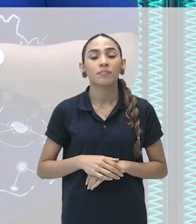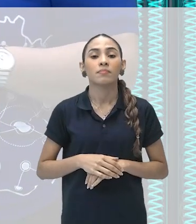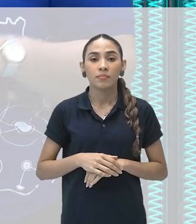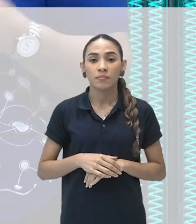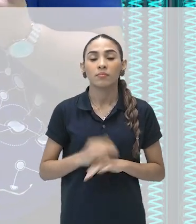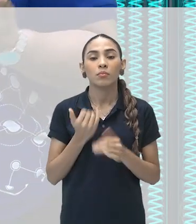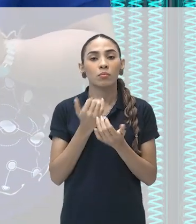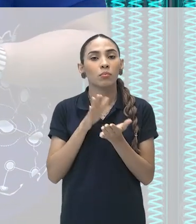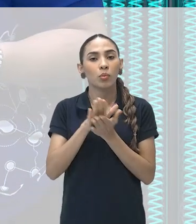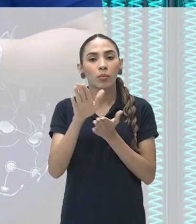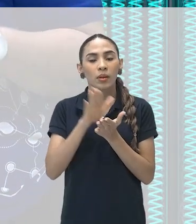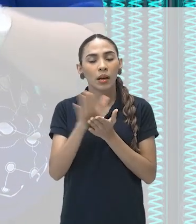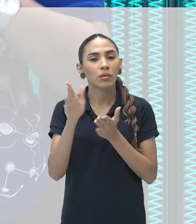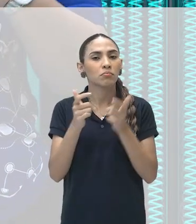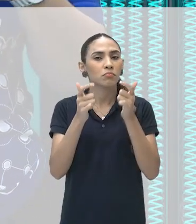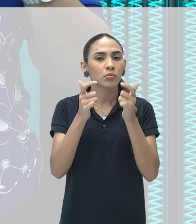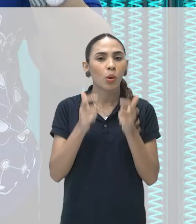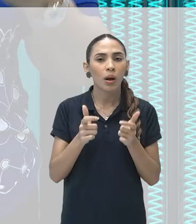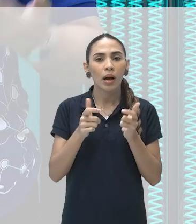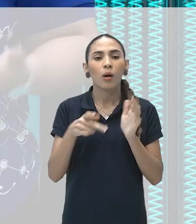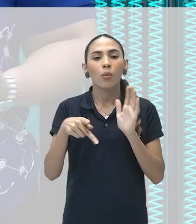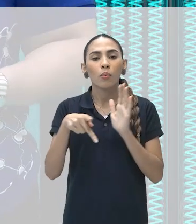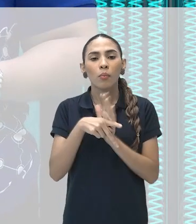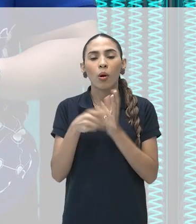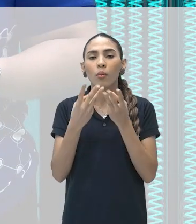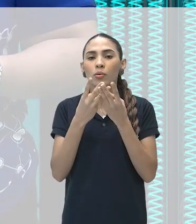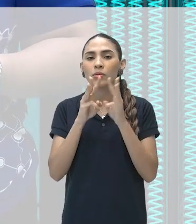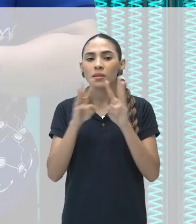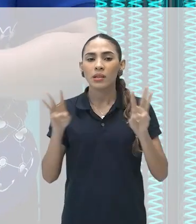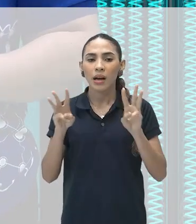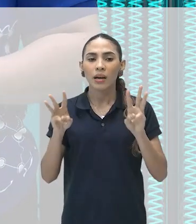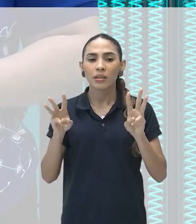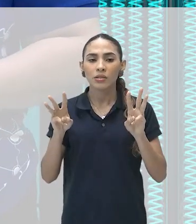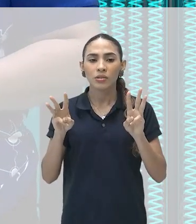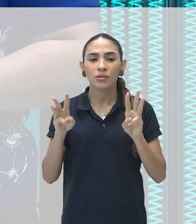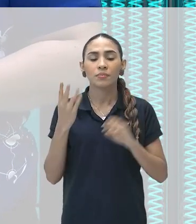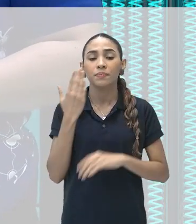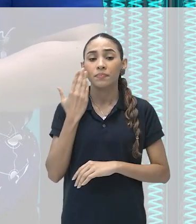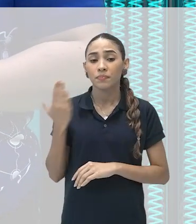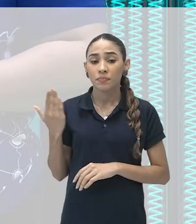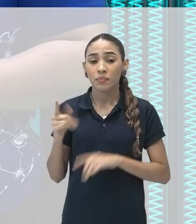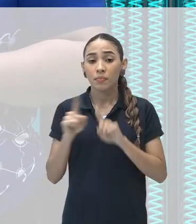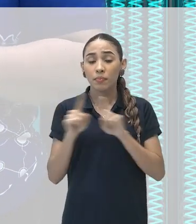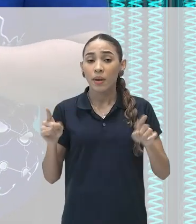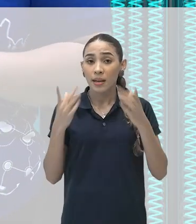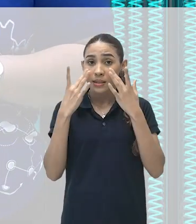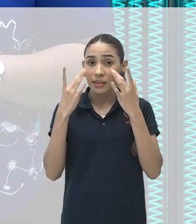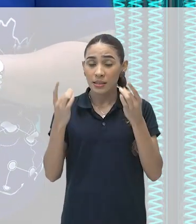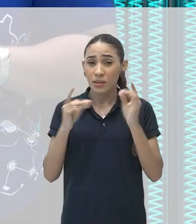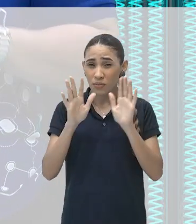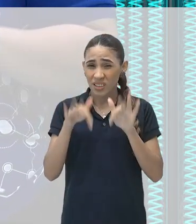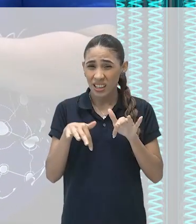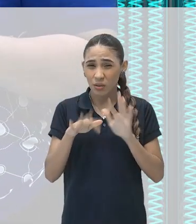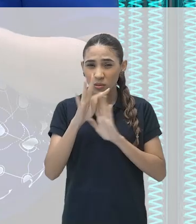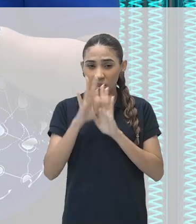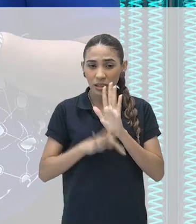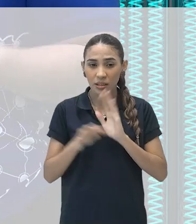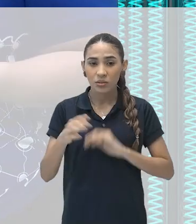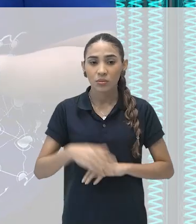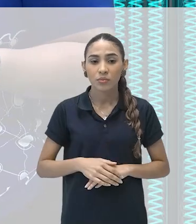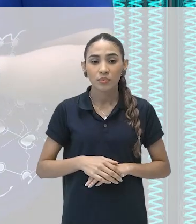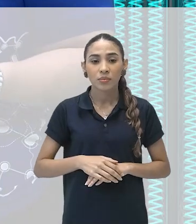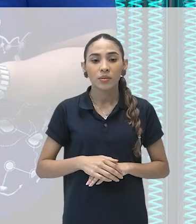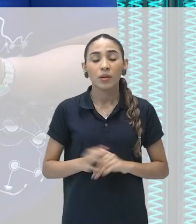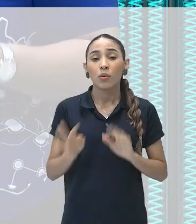aí publicado em um local chamado Portal da Notícia. Mas olhem só, aqui a nossa observação ao final. Este é